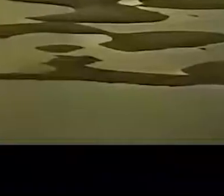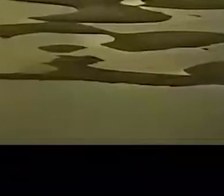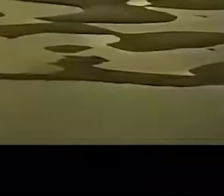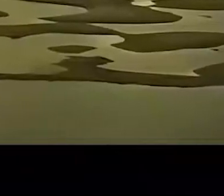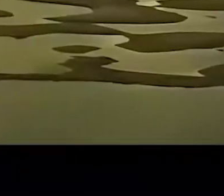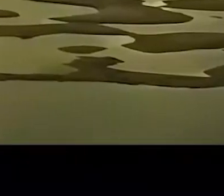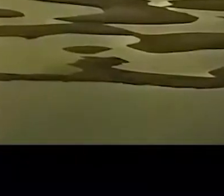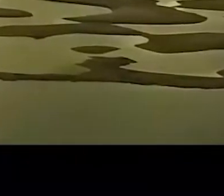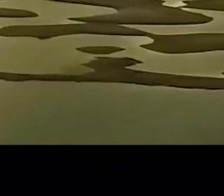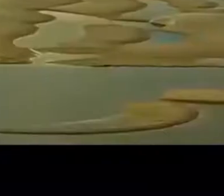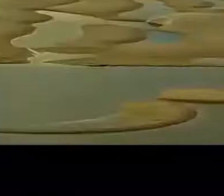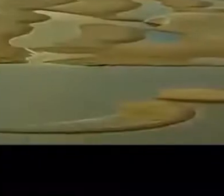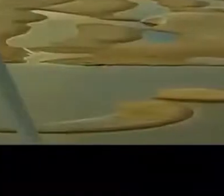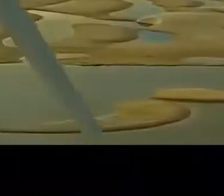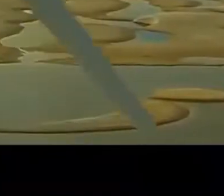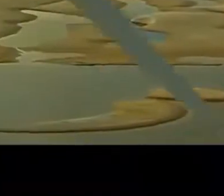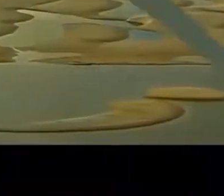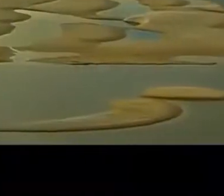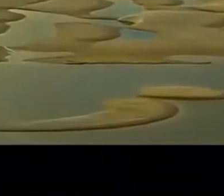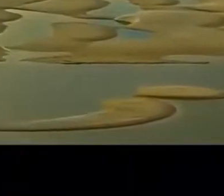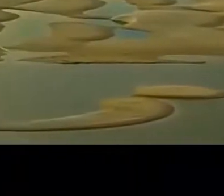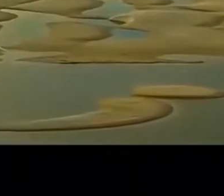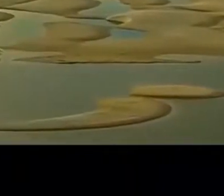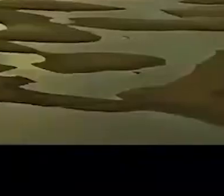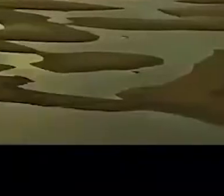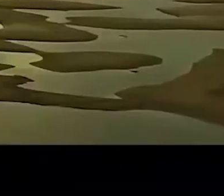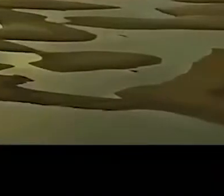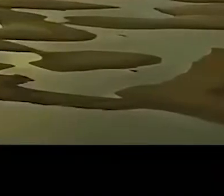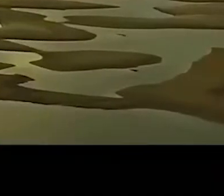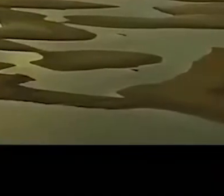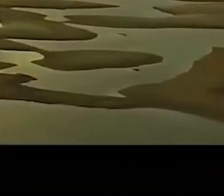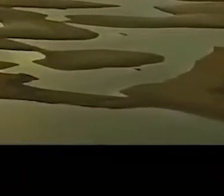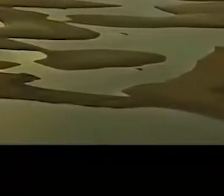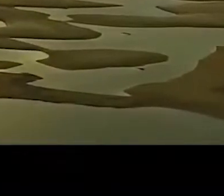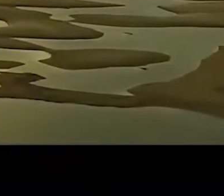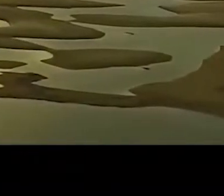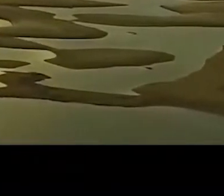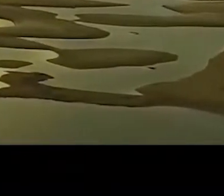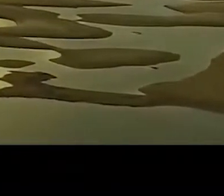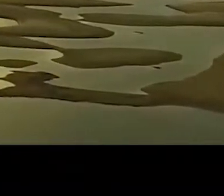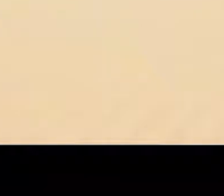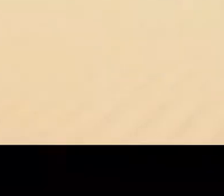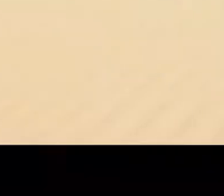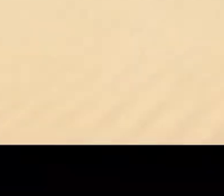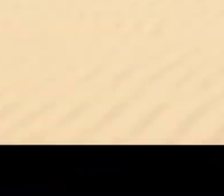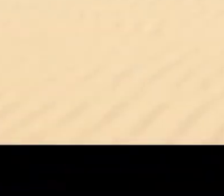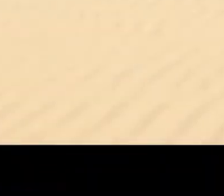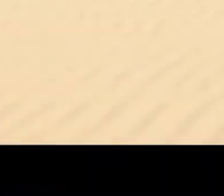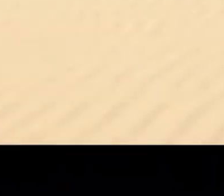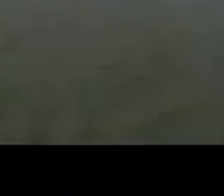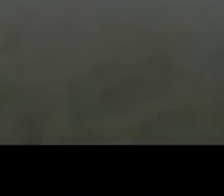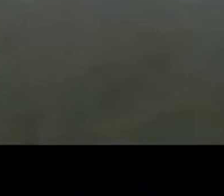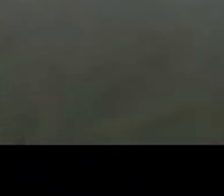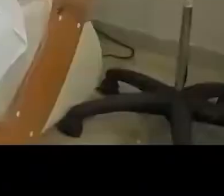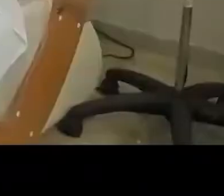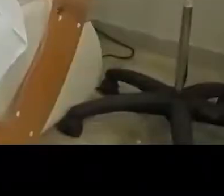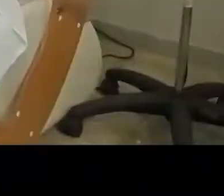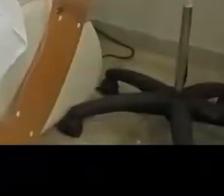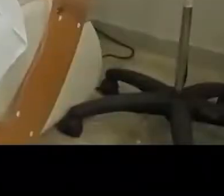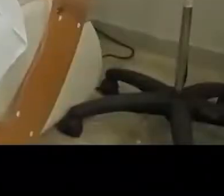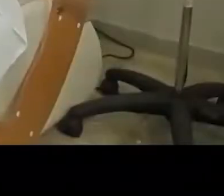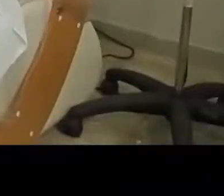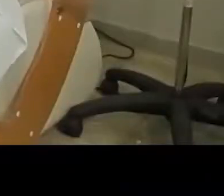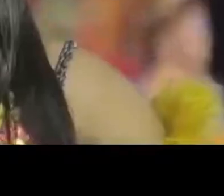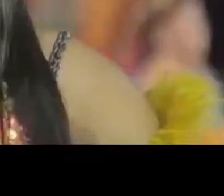Em Paulino Neves e Barreirinhas, a iniciativa privada investe em parques de geração de energia limpa, riqueza natural, crescimento